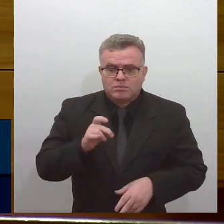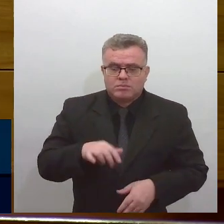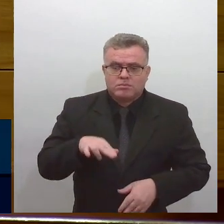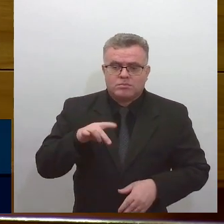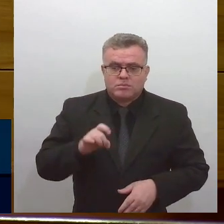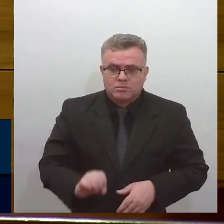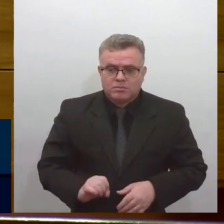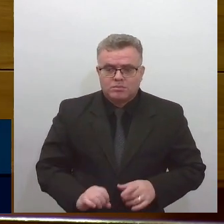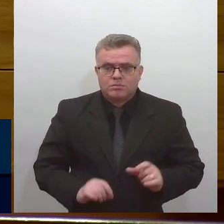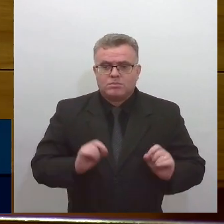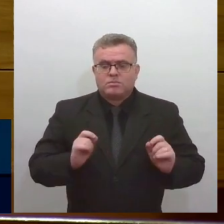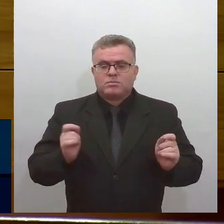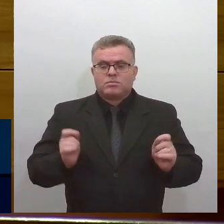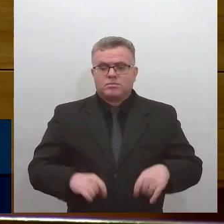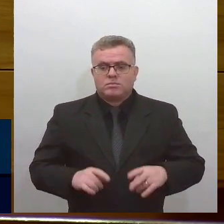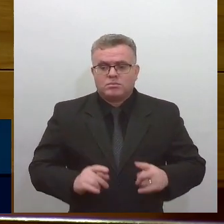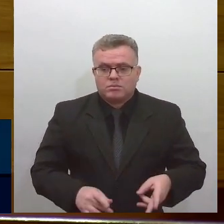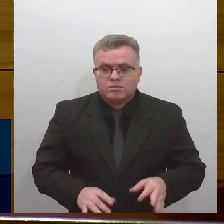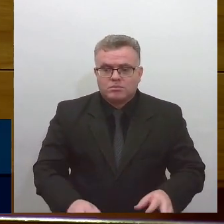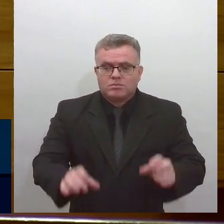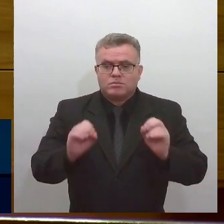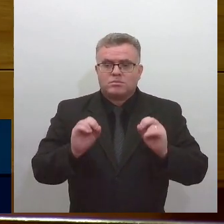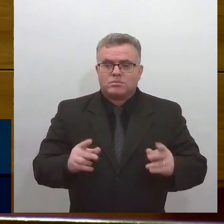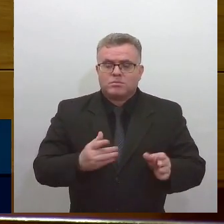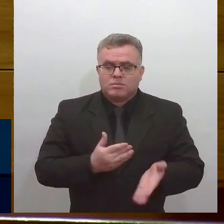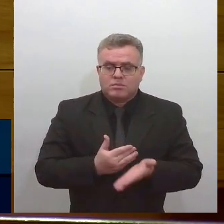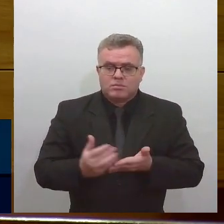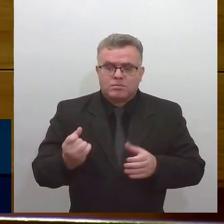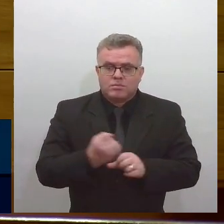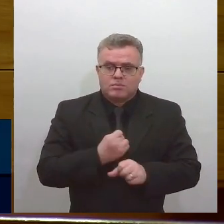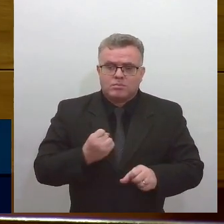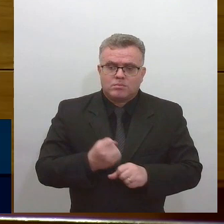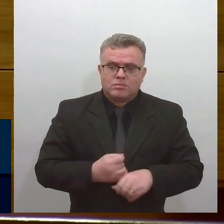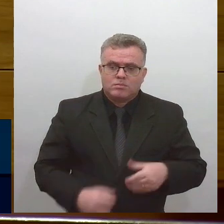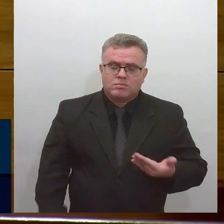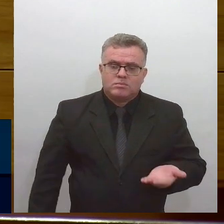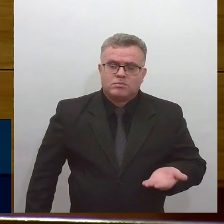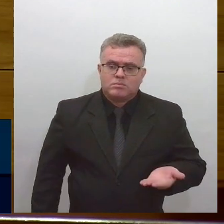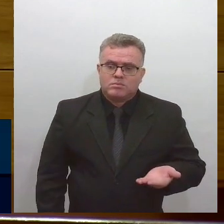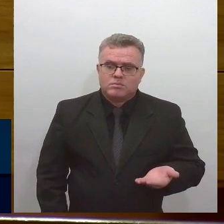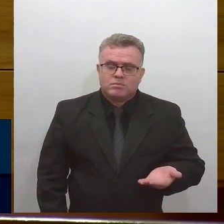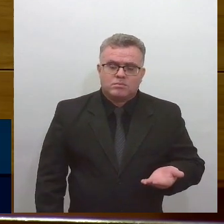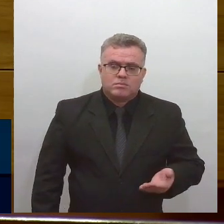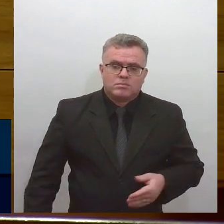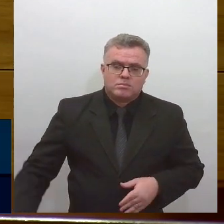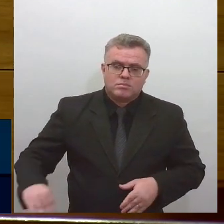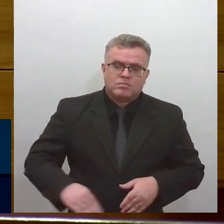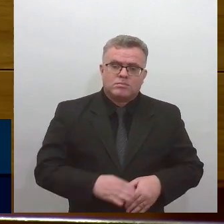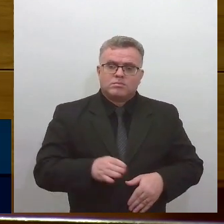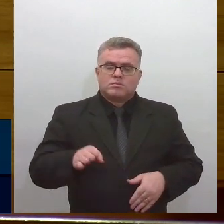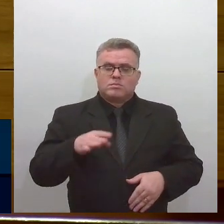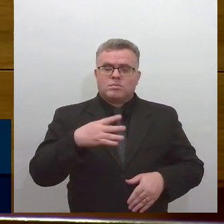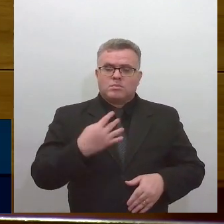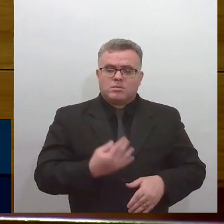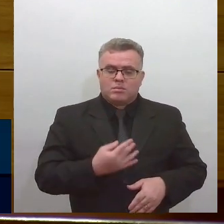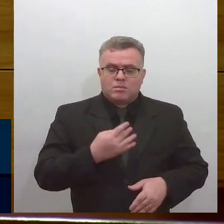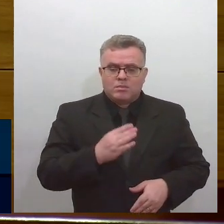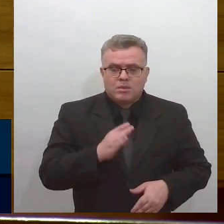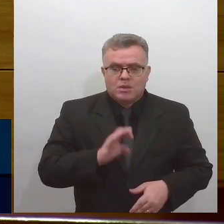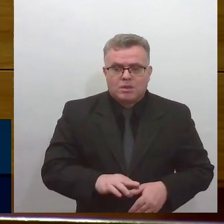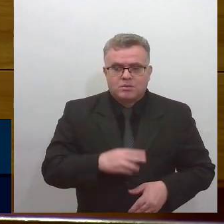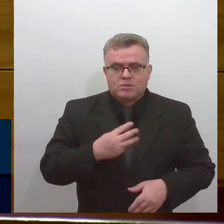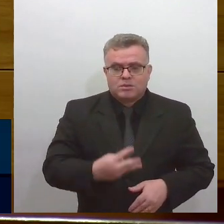licitada já tá tudo pronto já vai começar a obra pronto e a estrada ainda no caso da BR 349 que liga neobes a